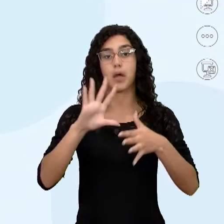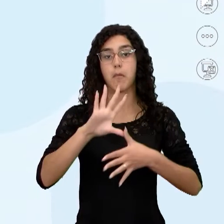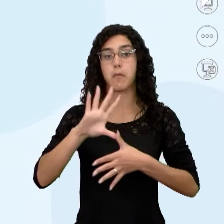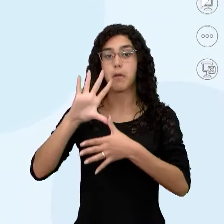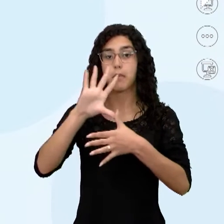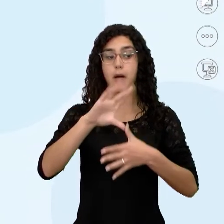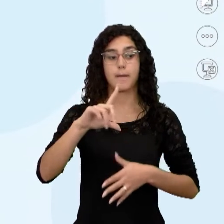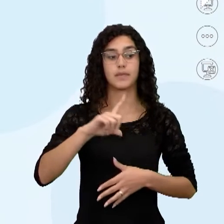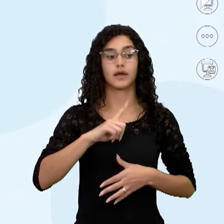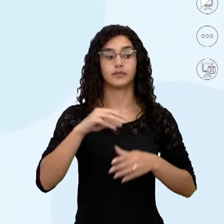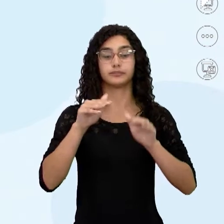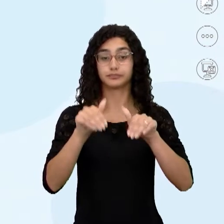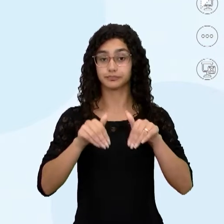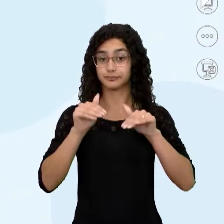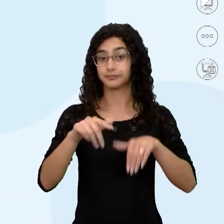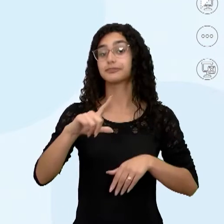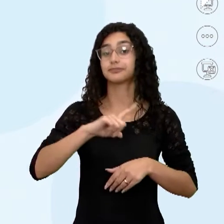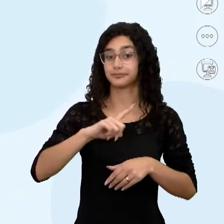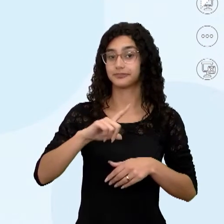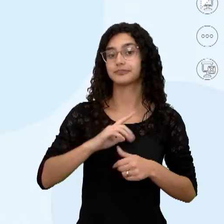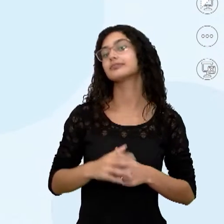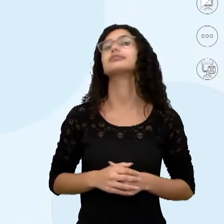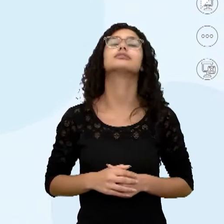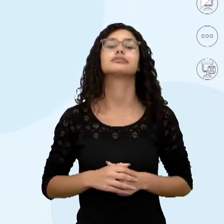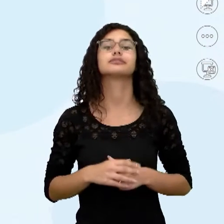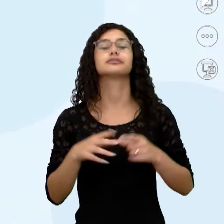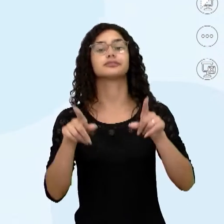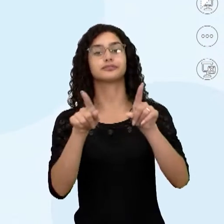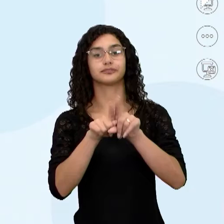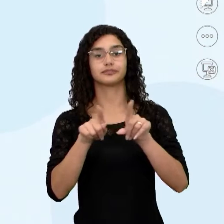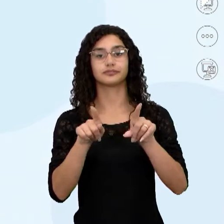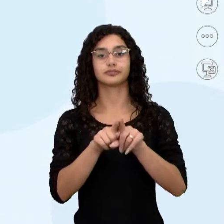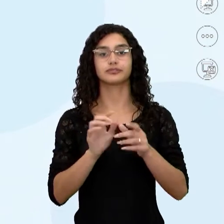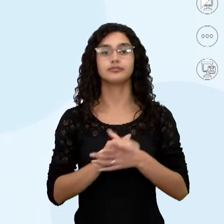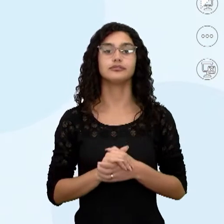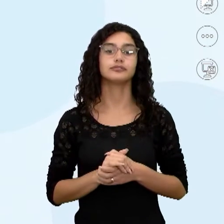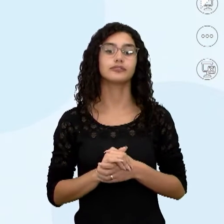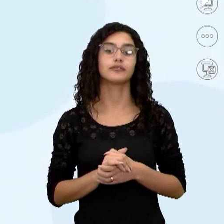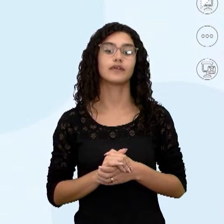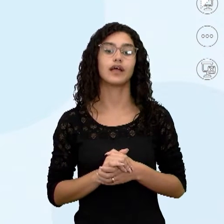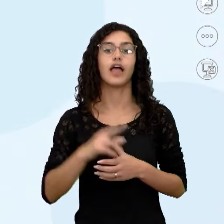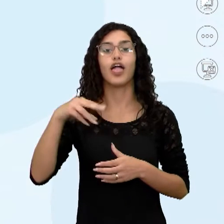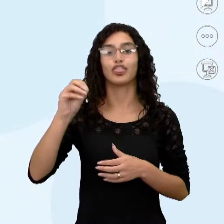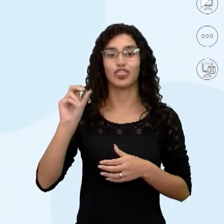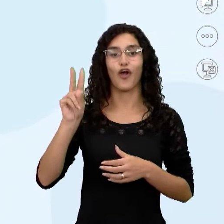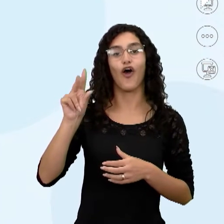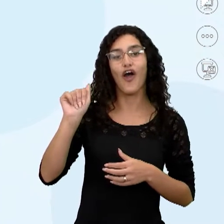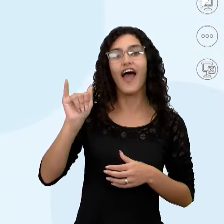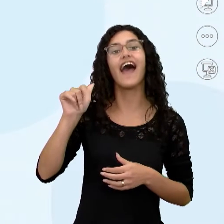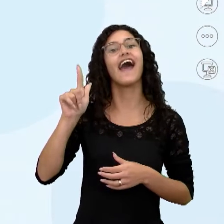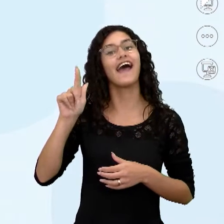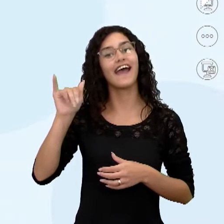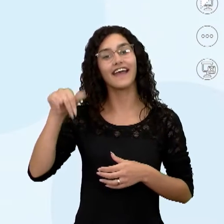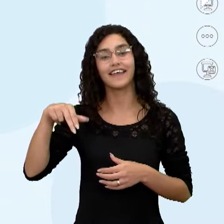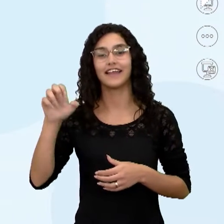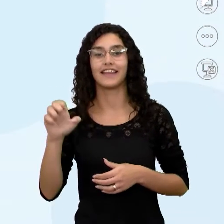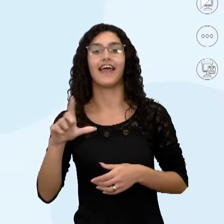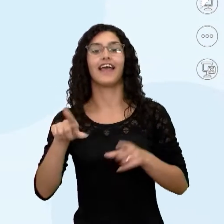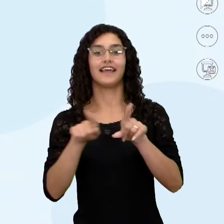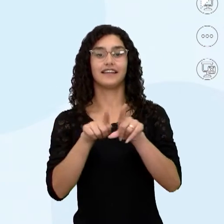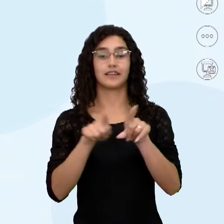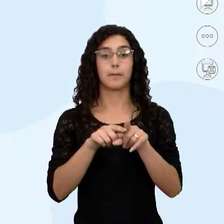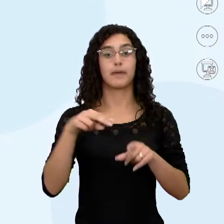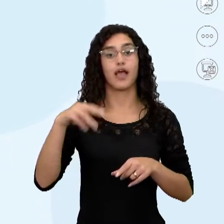a Austrália, né, sendo o principal deles, né? E a Papua Nova Guiné e a região aí da